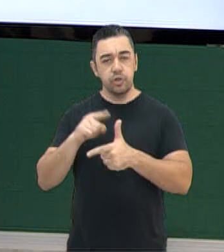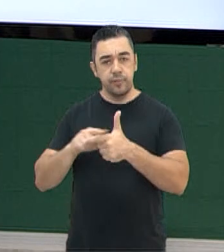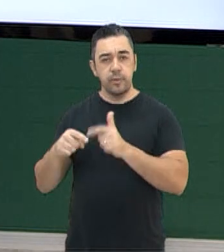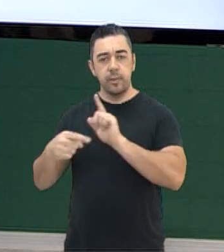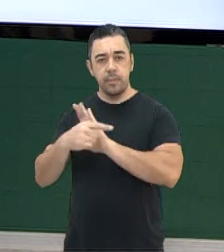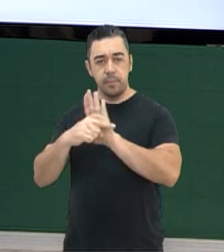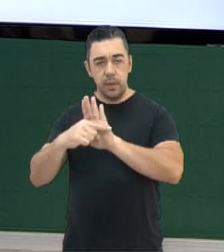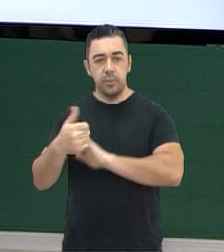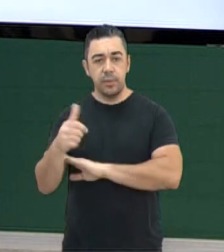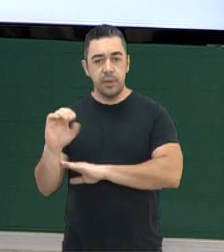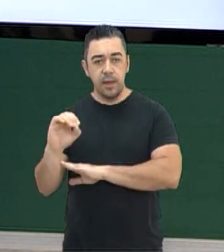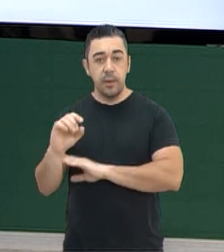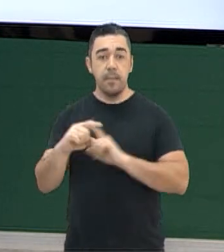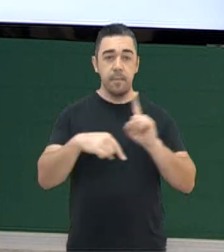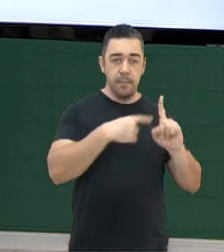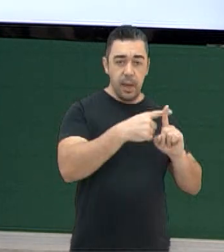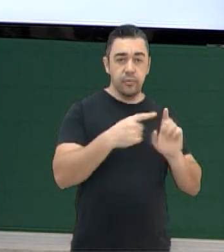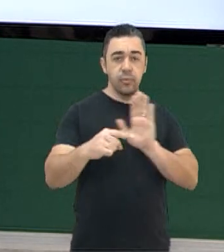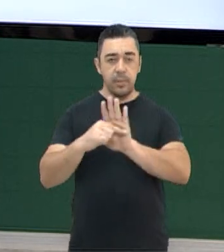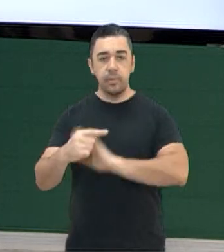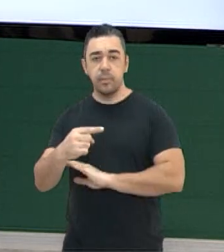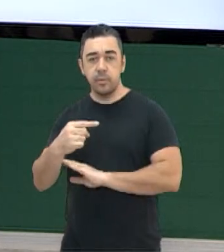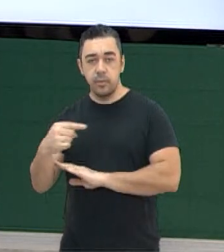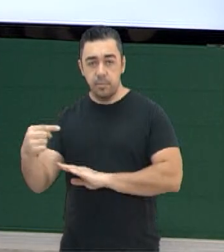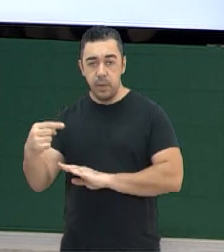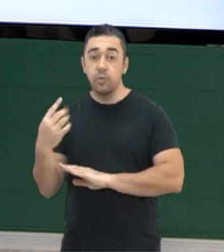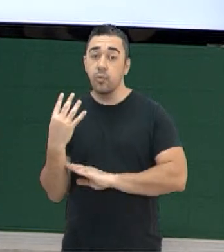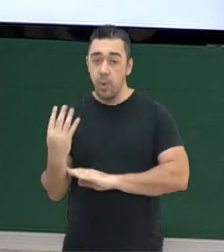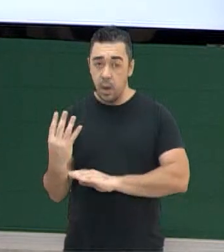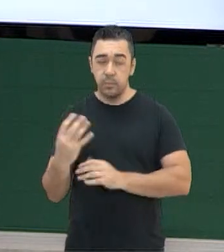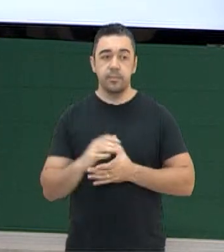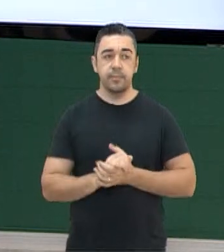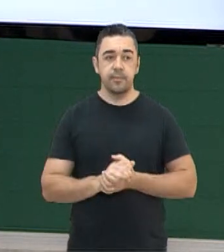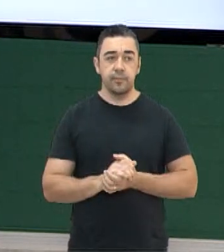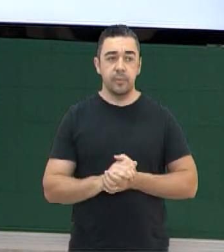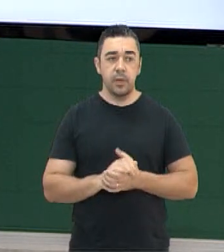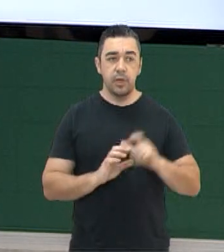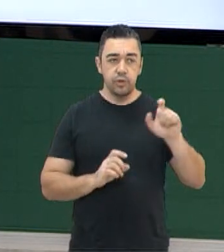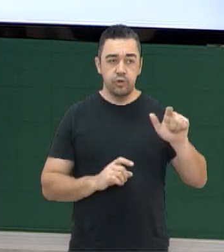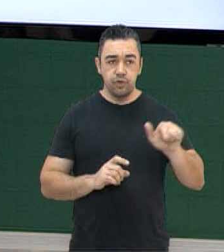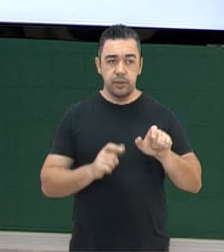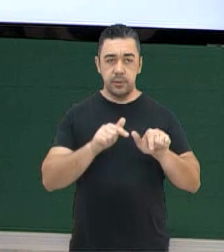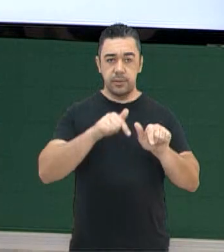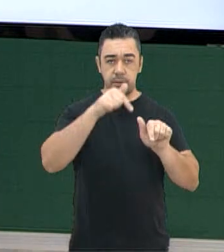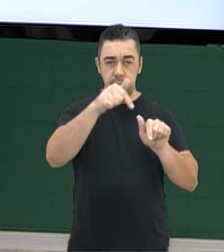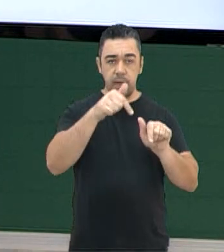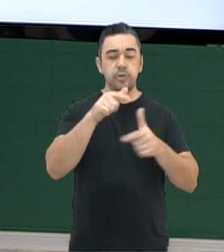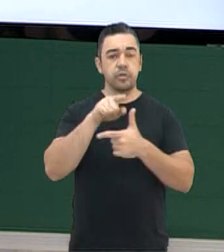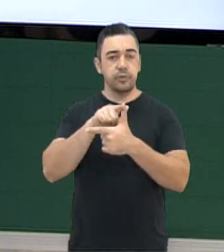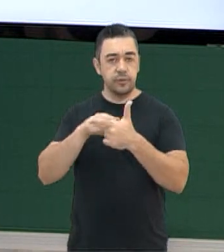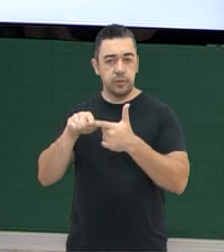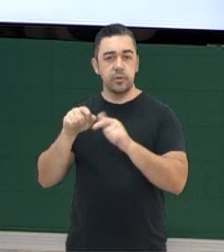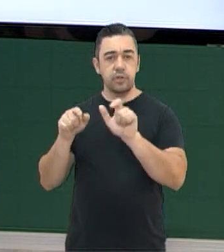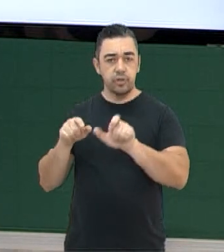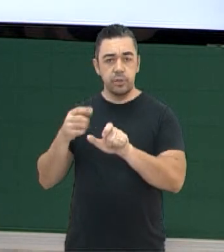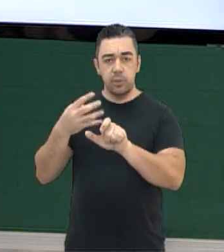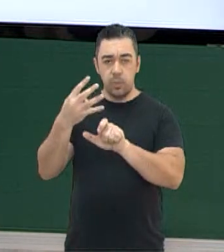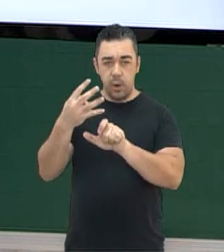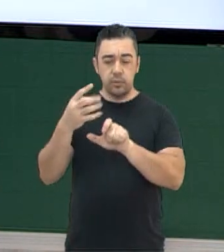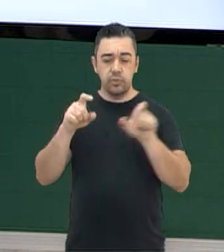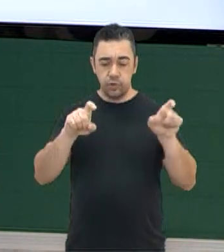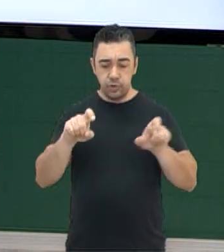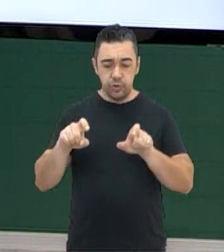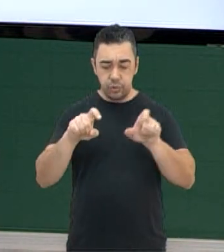dá quanto? Mais com menos, menos 4. X na sétima divididos por x na quarta são